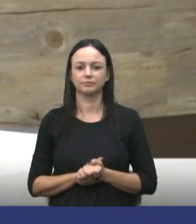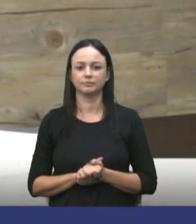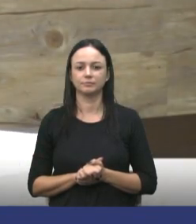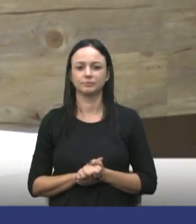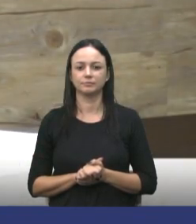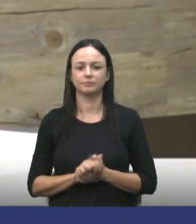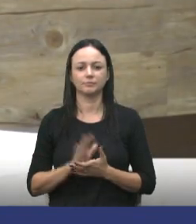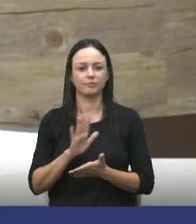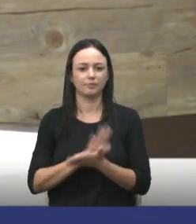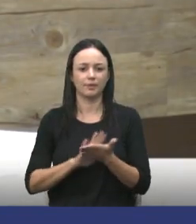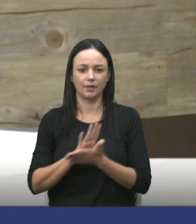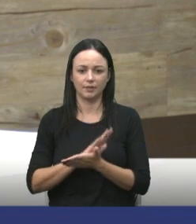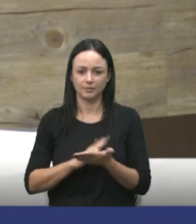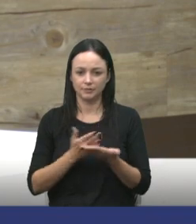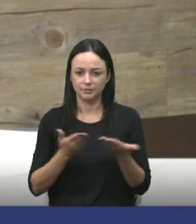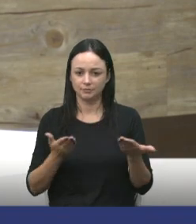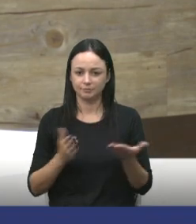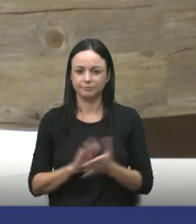nada mais havendo, né?